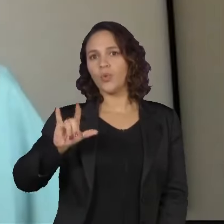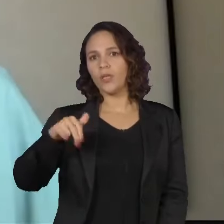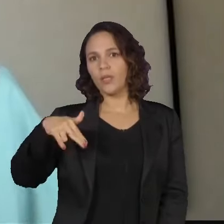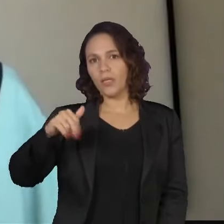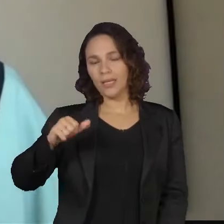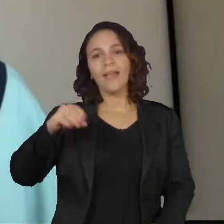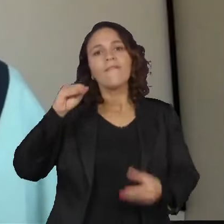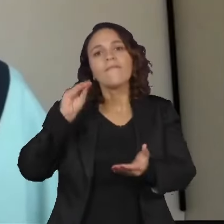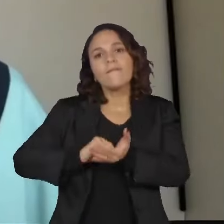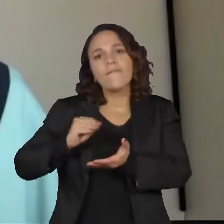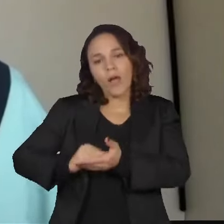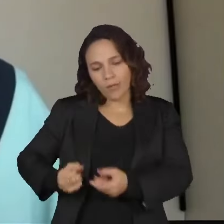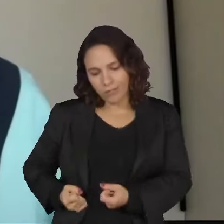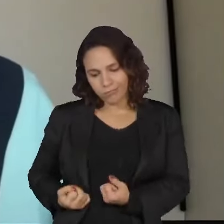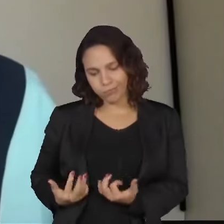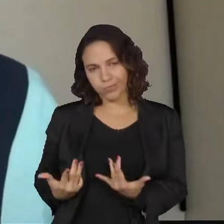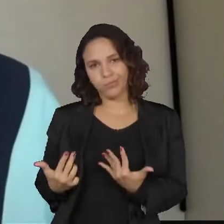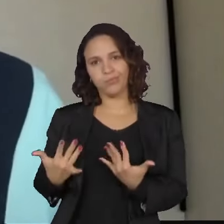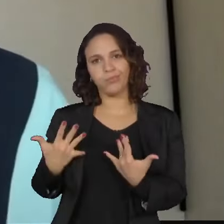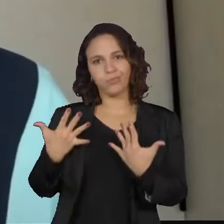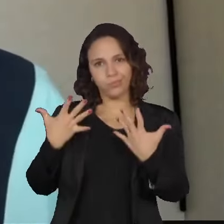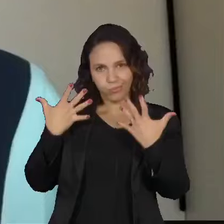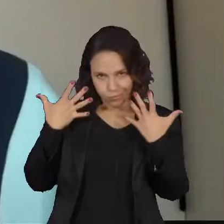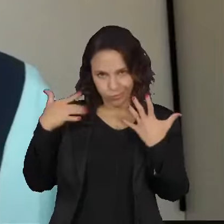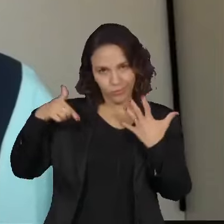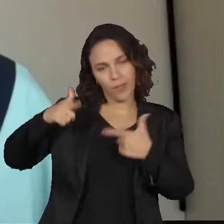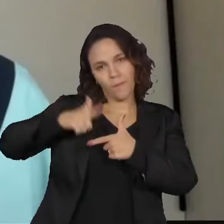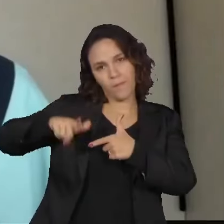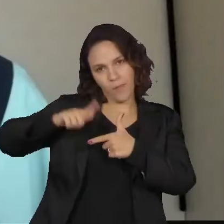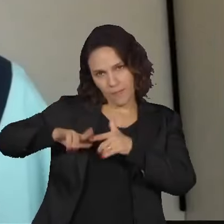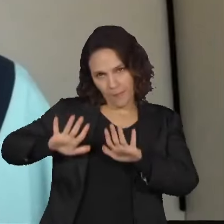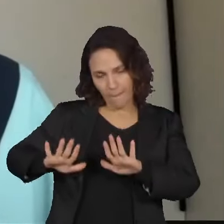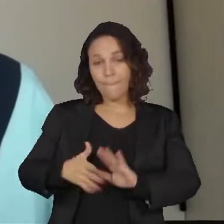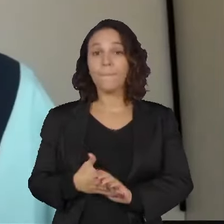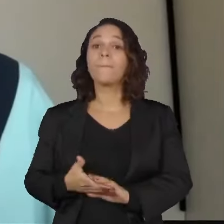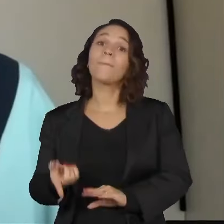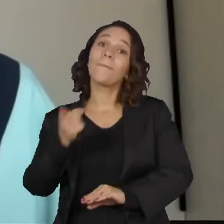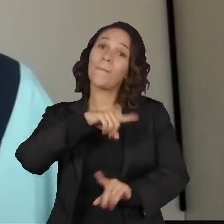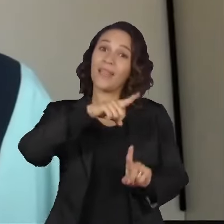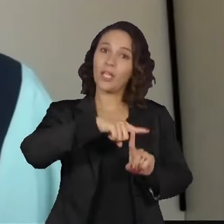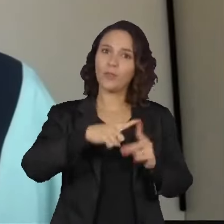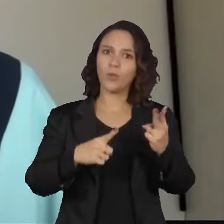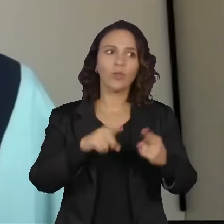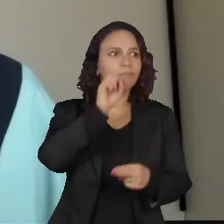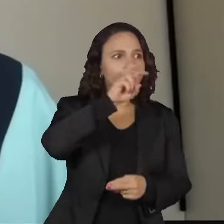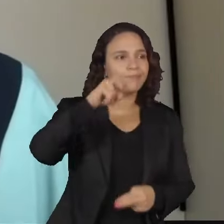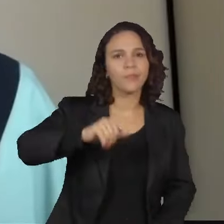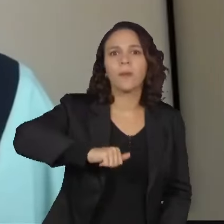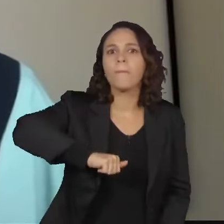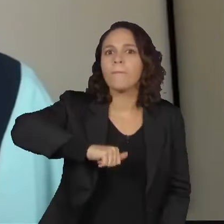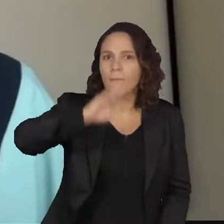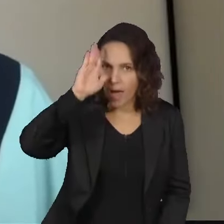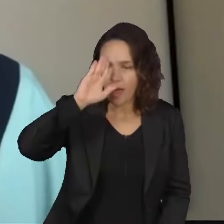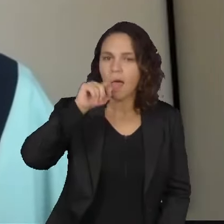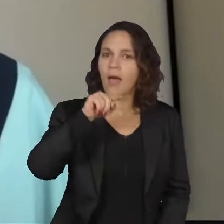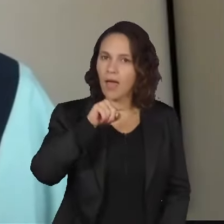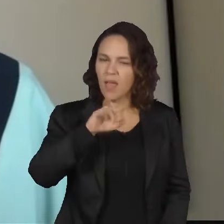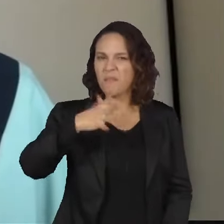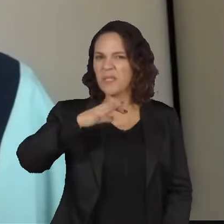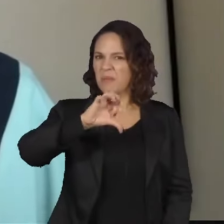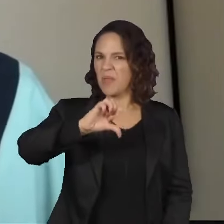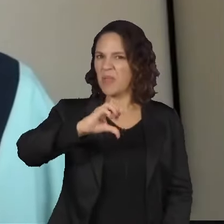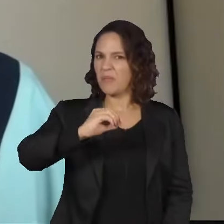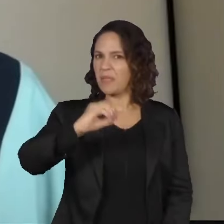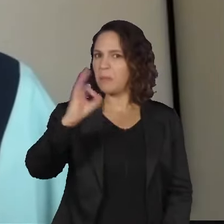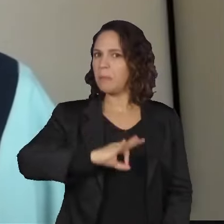de insulina por destruição do pâncreas. Já o diabetes tipo 2, que é o mais frequente, corresponde a praticamente